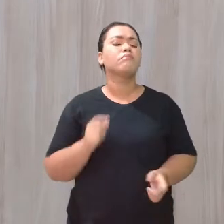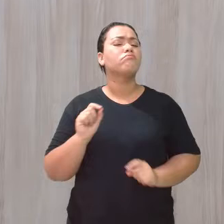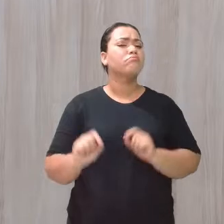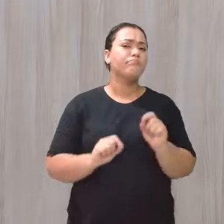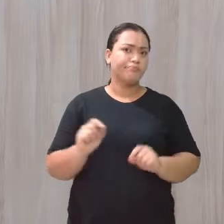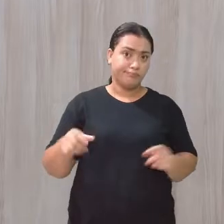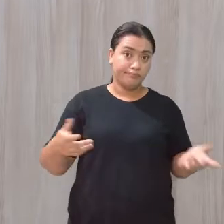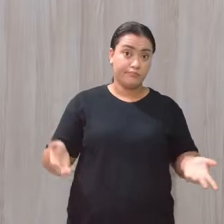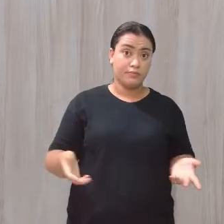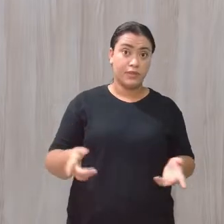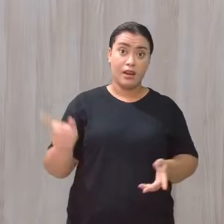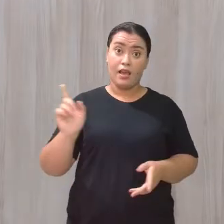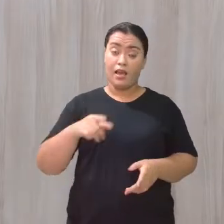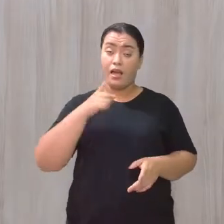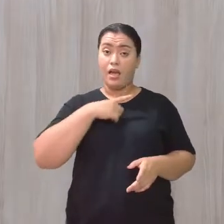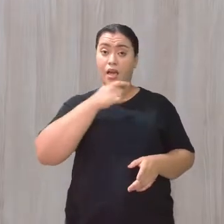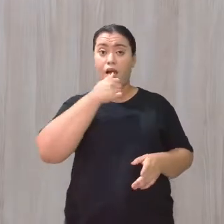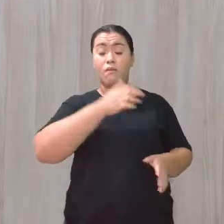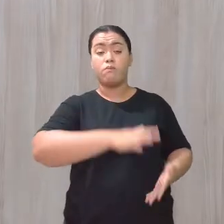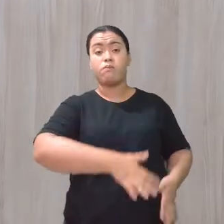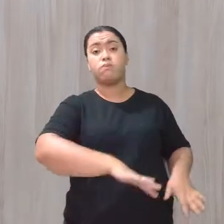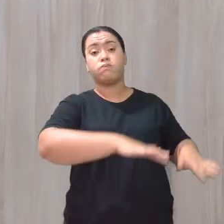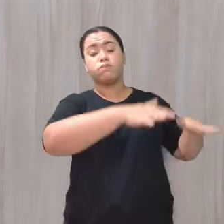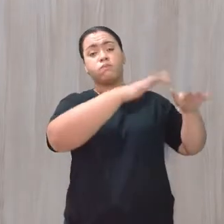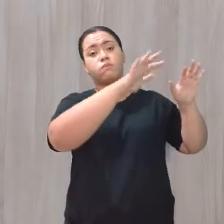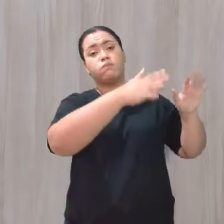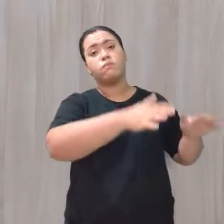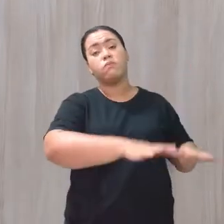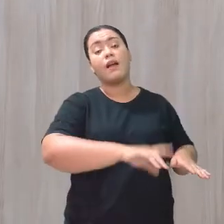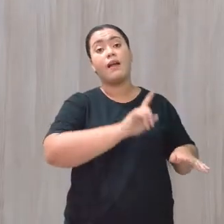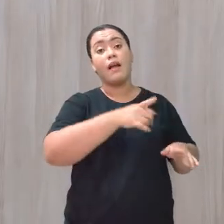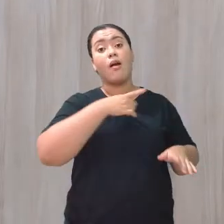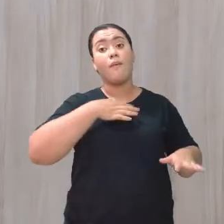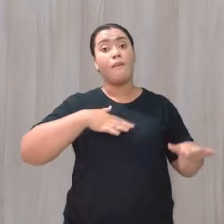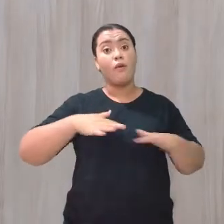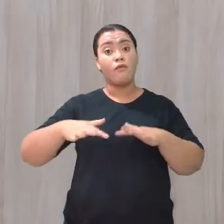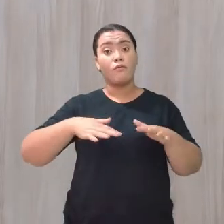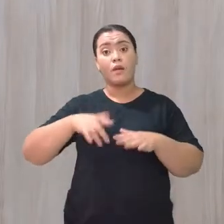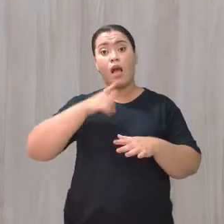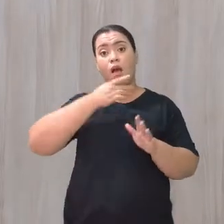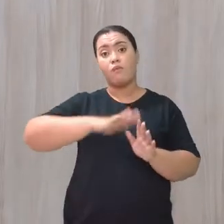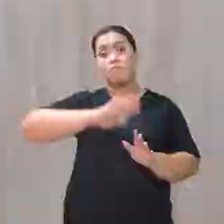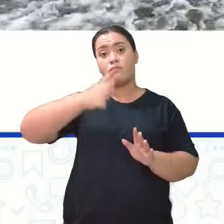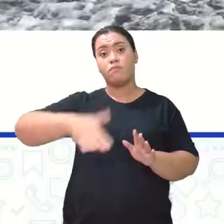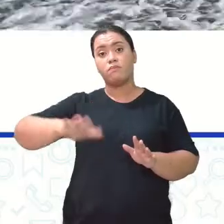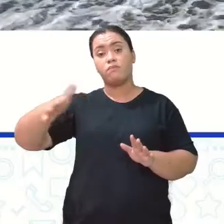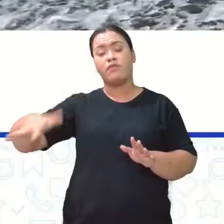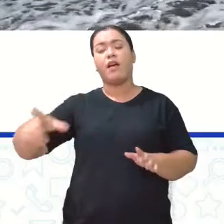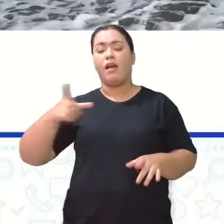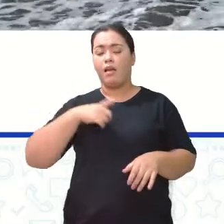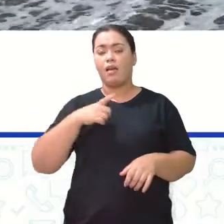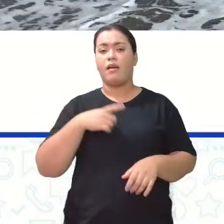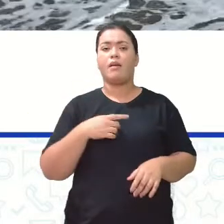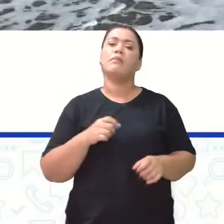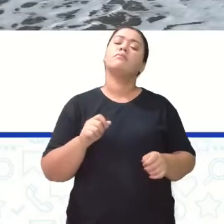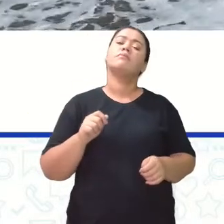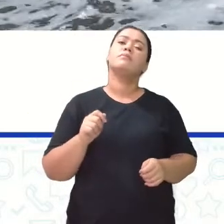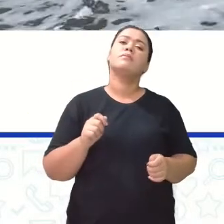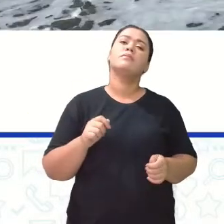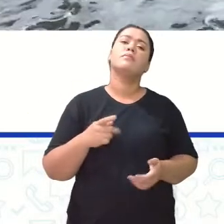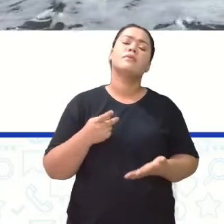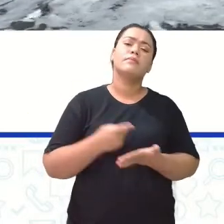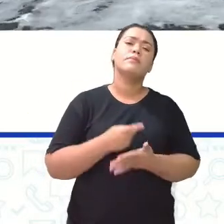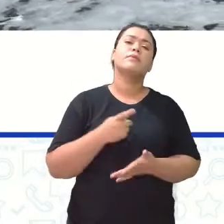marés? Então, são movimentos oceânicos, né? E esses movimentos, eles ocorrem periodicamente, né? E